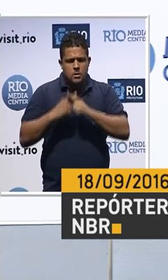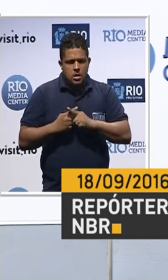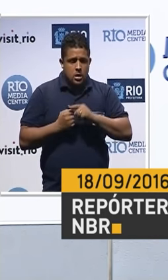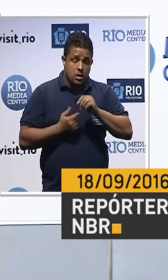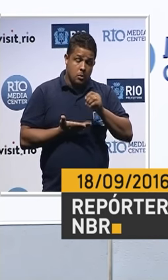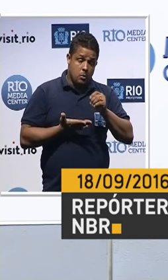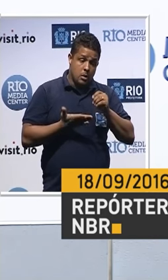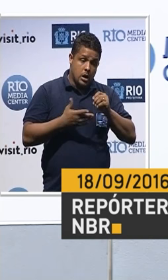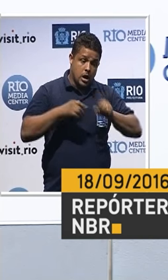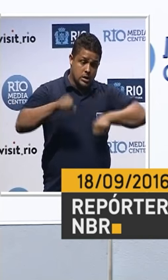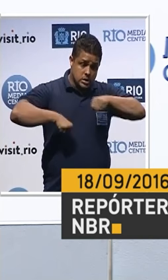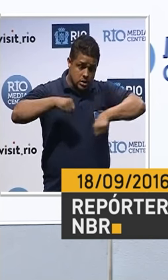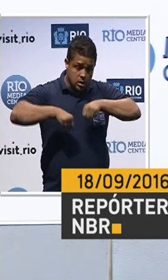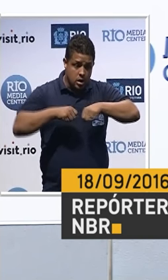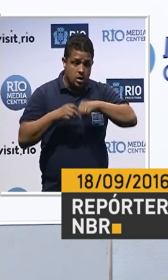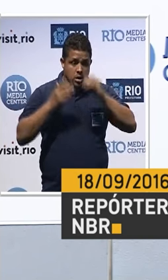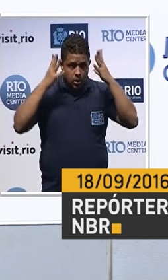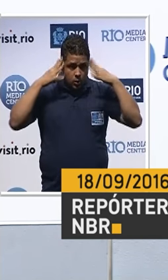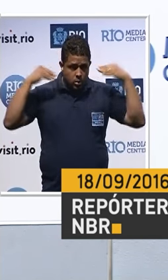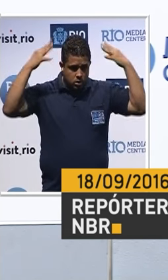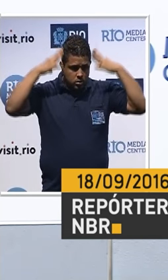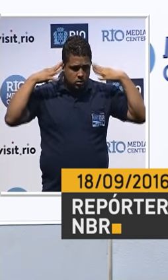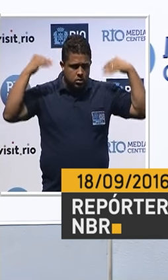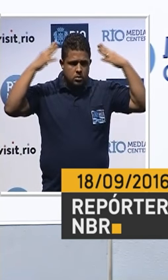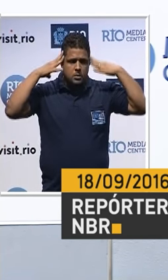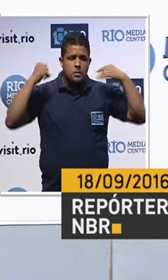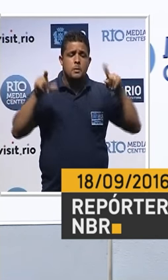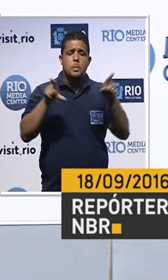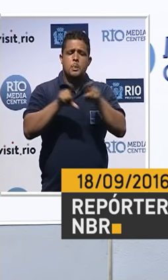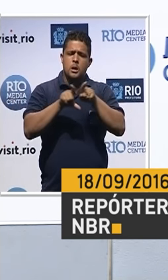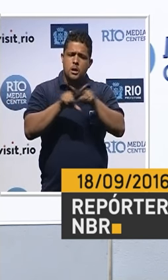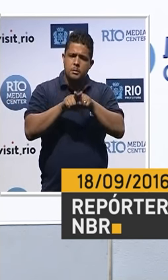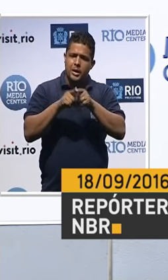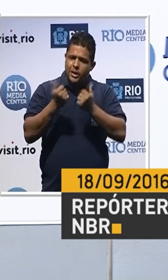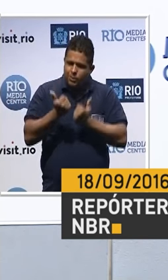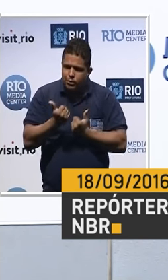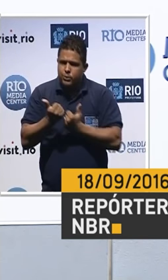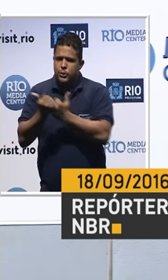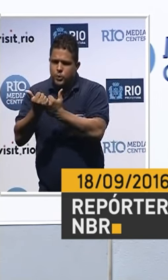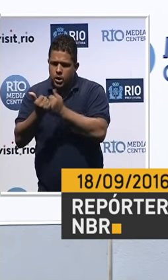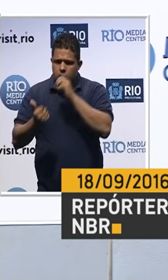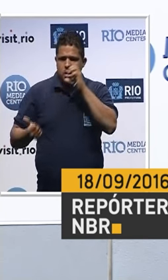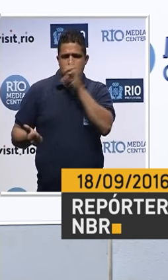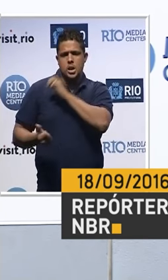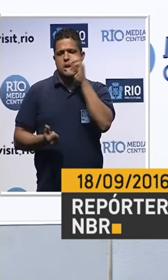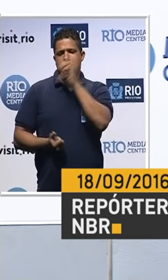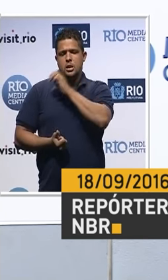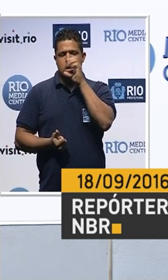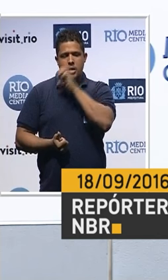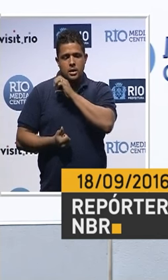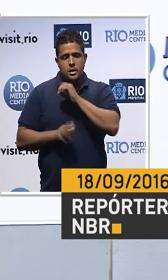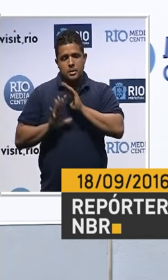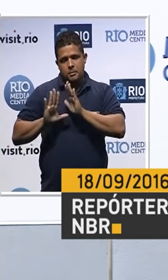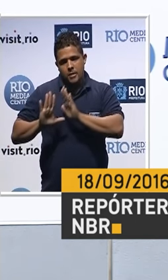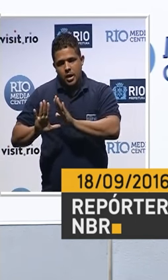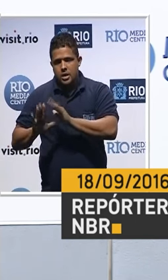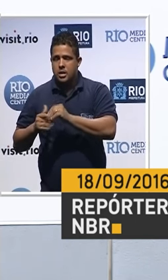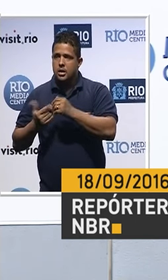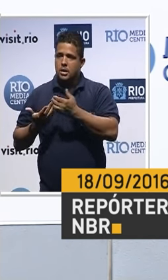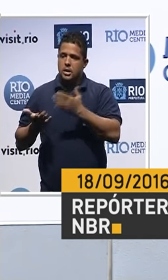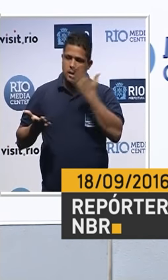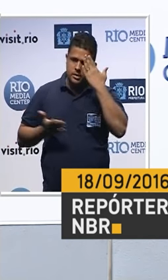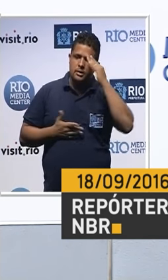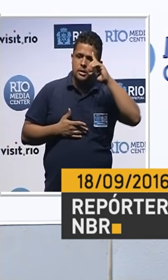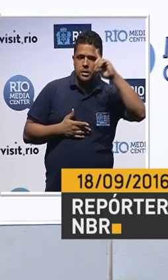holandesa durante a prova de estrada, que também foi socorrida a tempo, e no caso dela, graças a